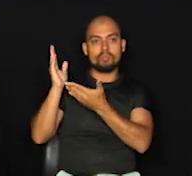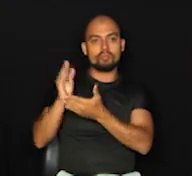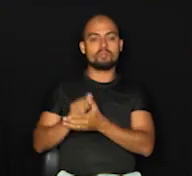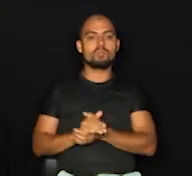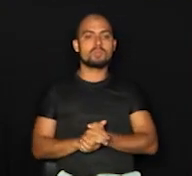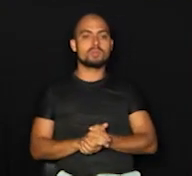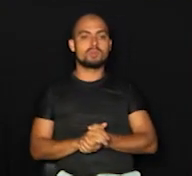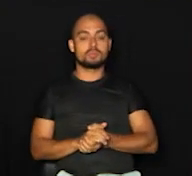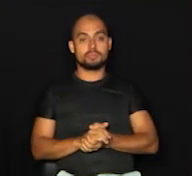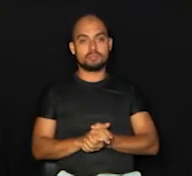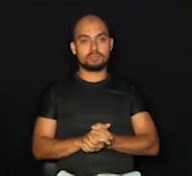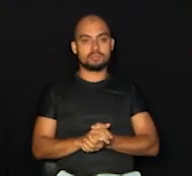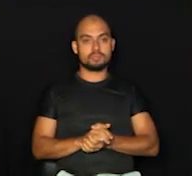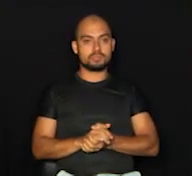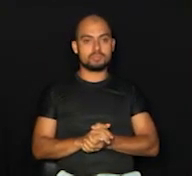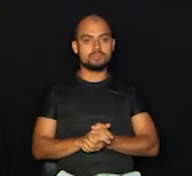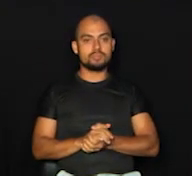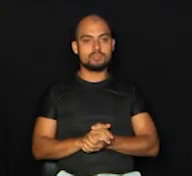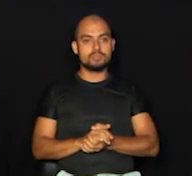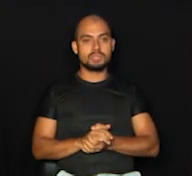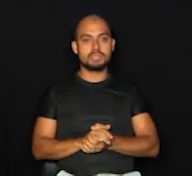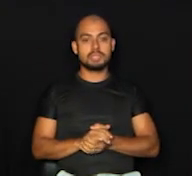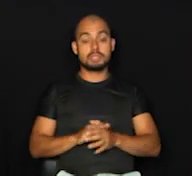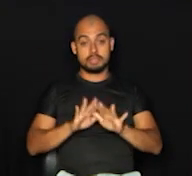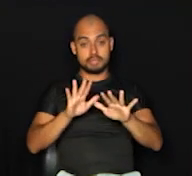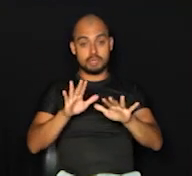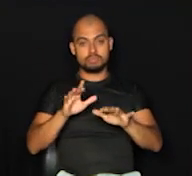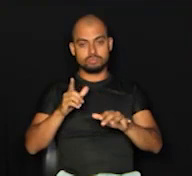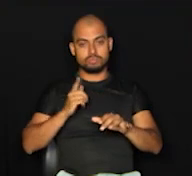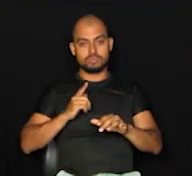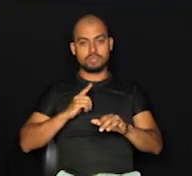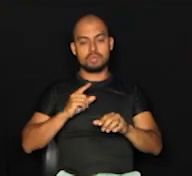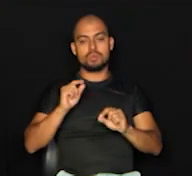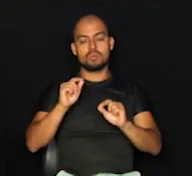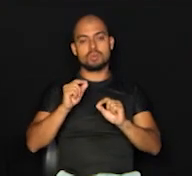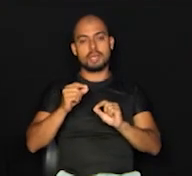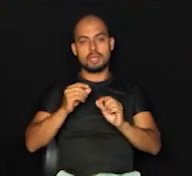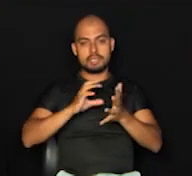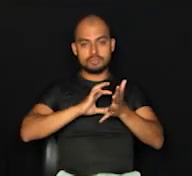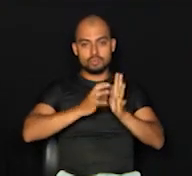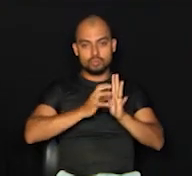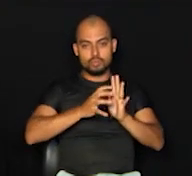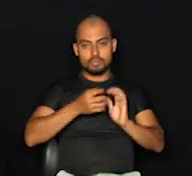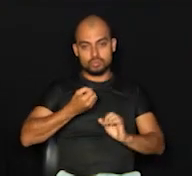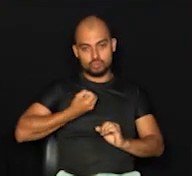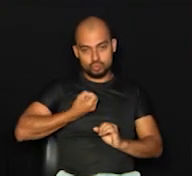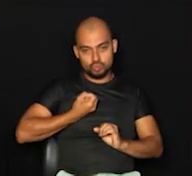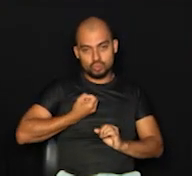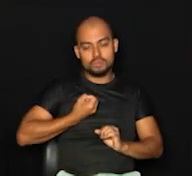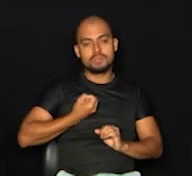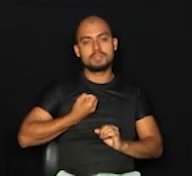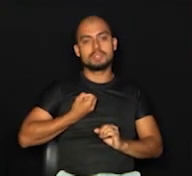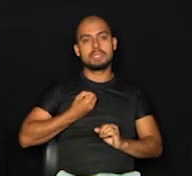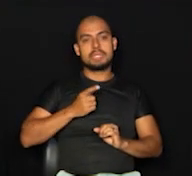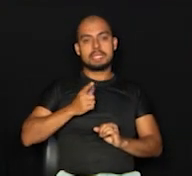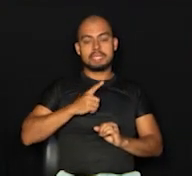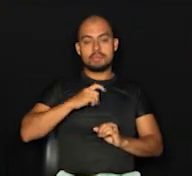covid-19.campinas.sp.gov.br. Lembrando que nós temos aí os últimos dados da sexta-feira, olha. Nós temos